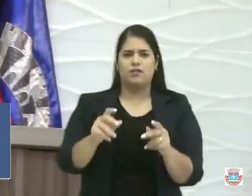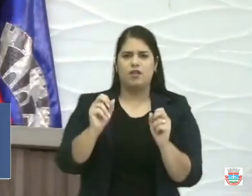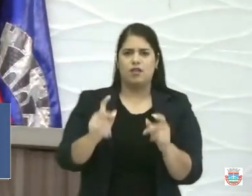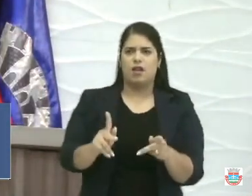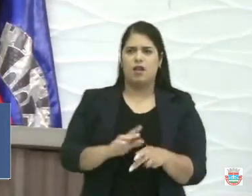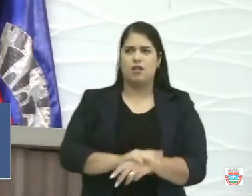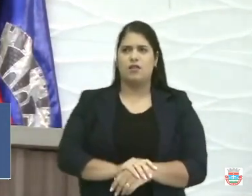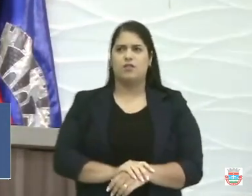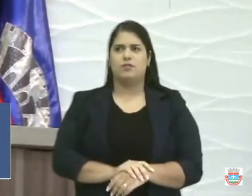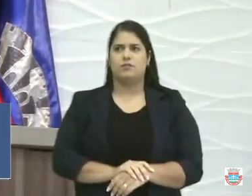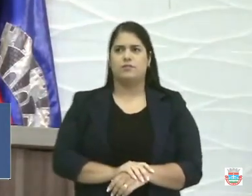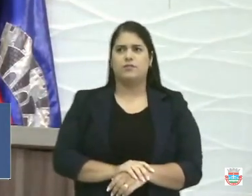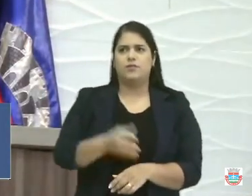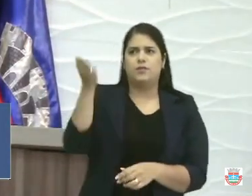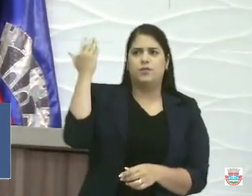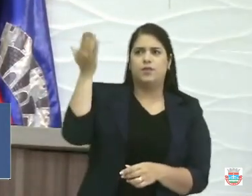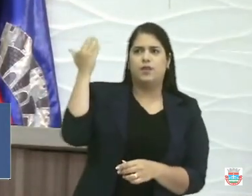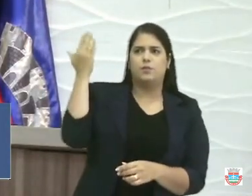Vossa Excelência na ética.